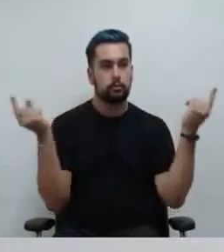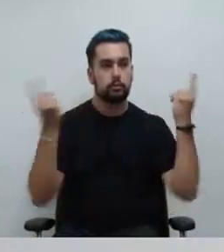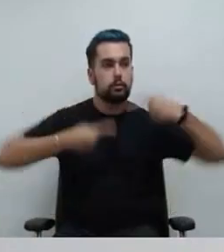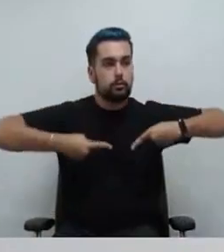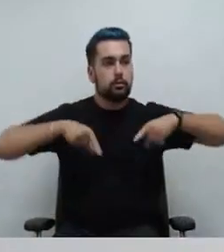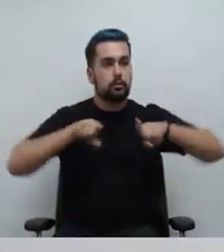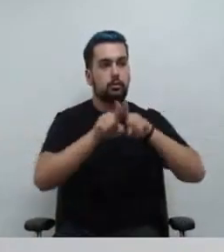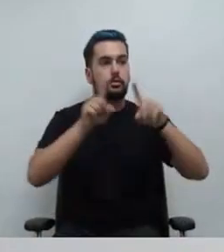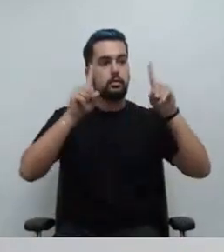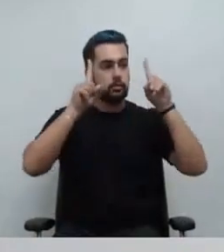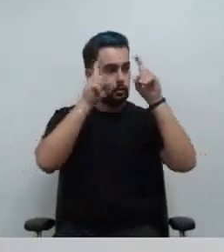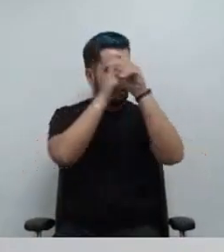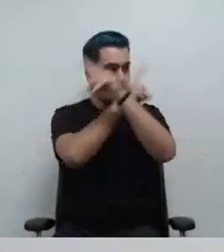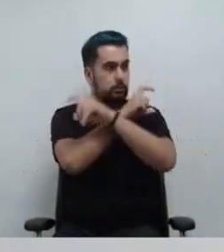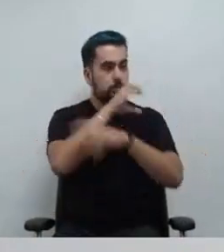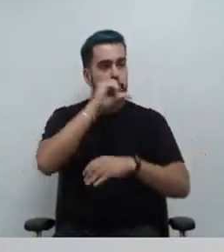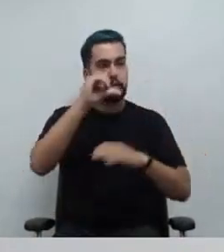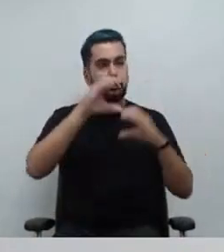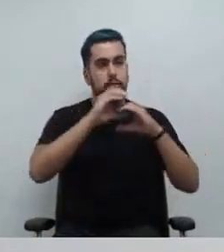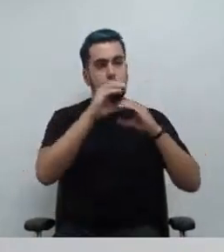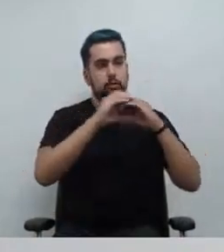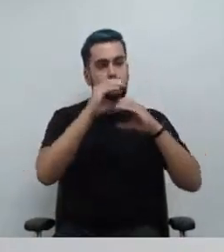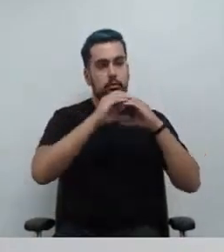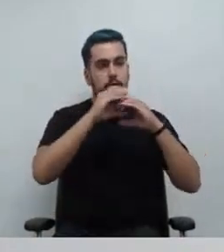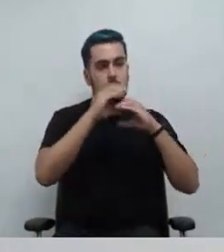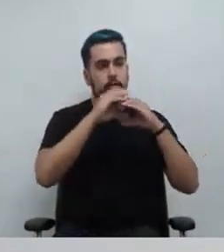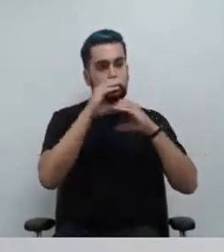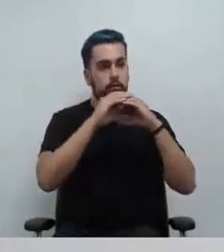desafiador e complexo que foi esse 9º concurso, né?